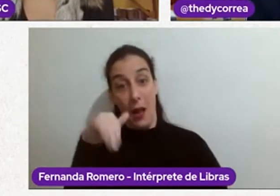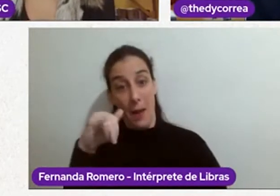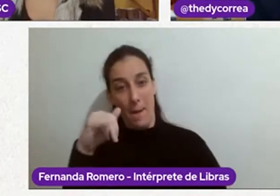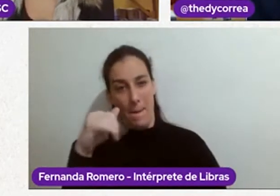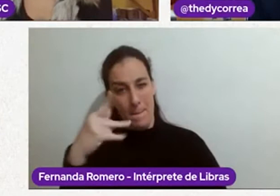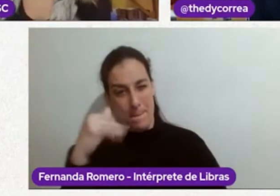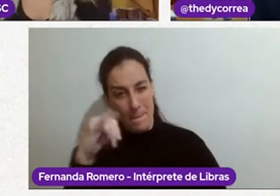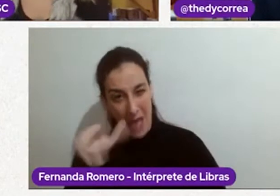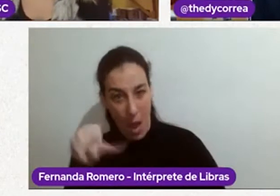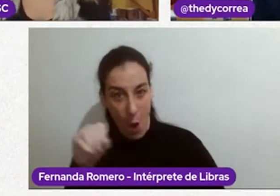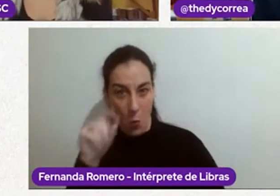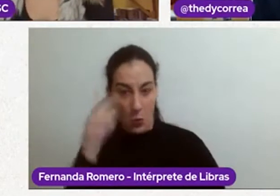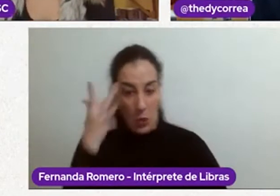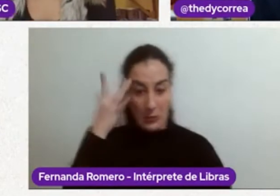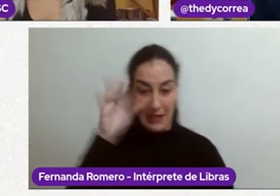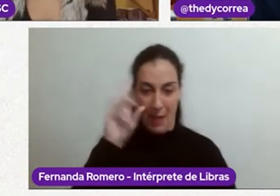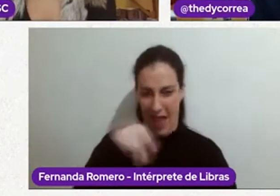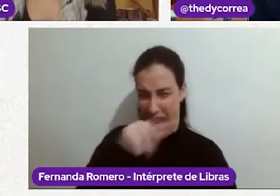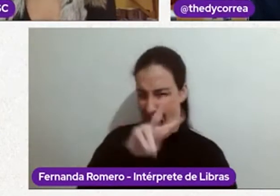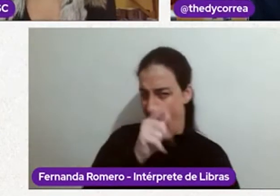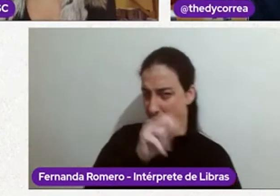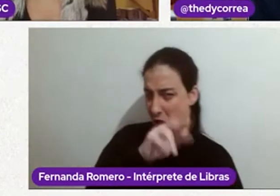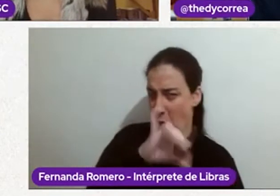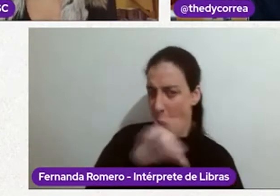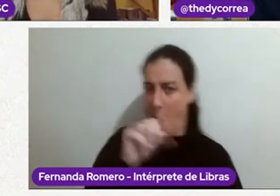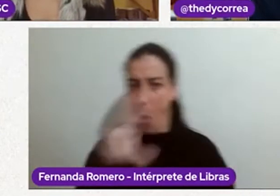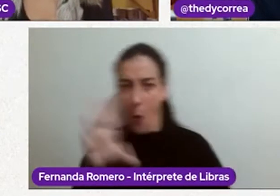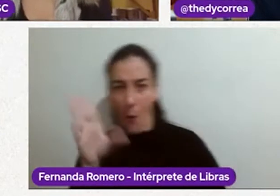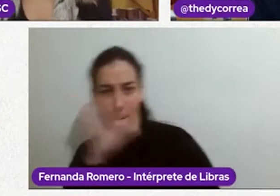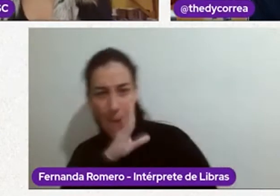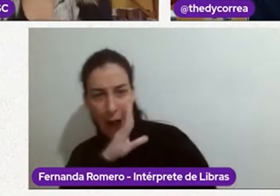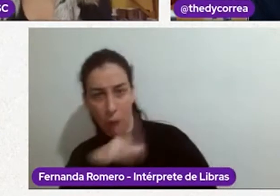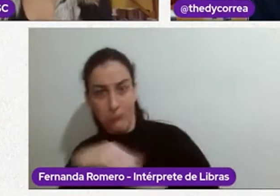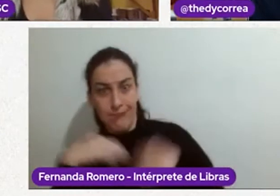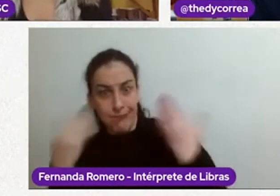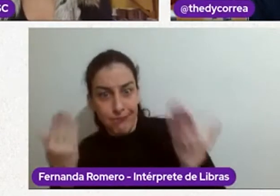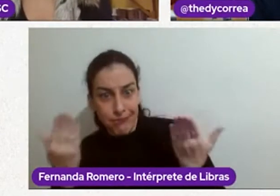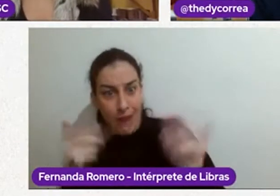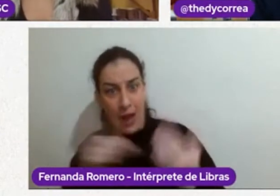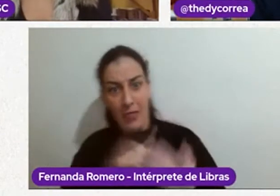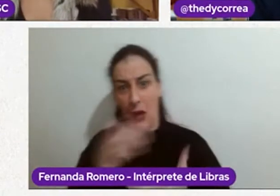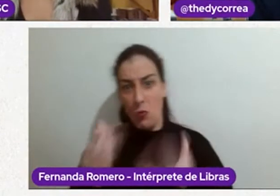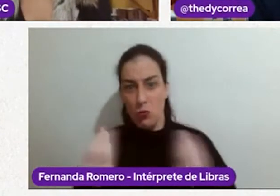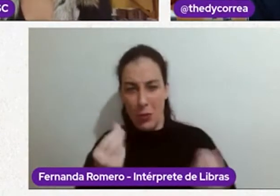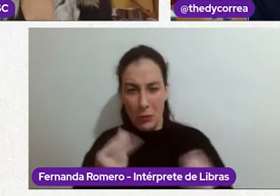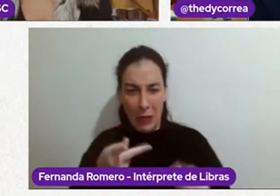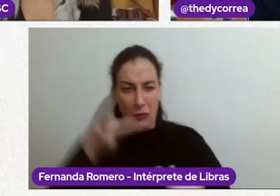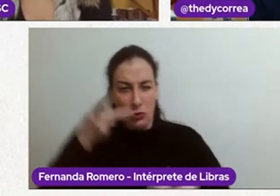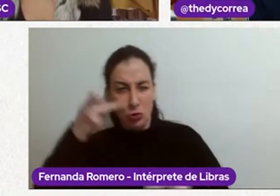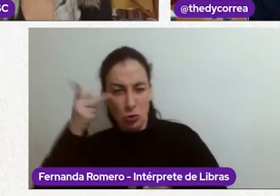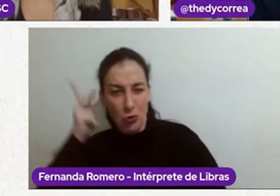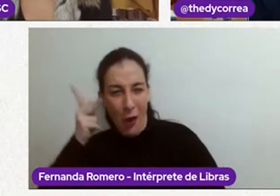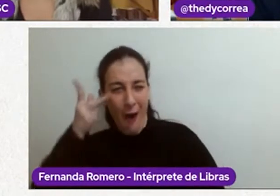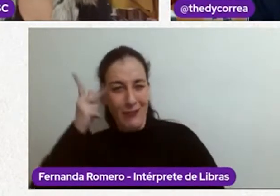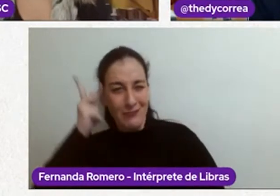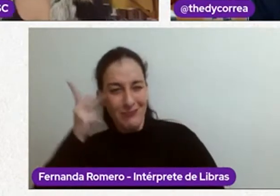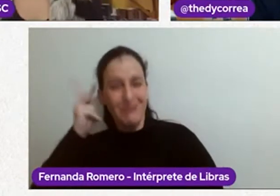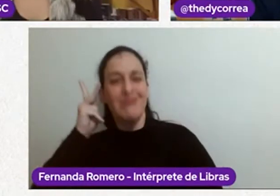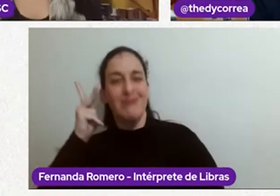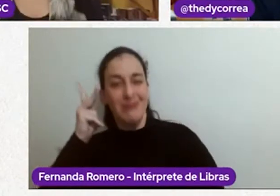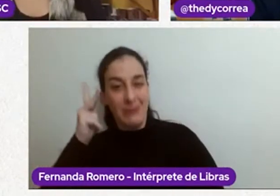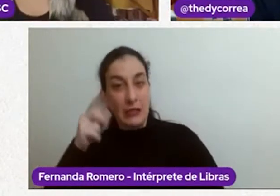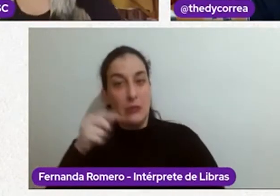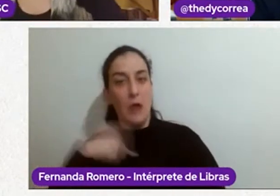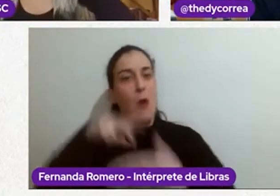herói ou bandido, e ela é a mesma coisa, né? Também. Então, tanta lenda, tanta... Exatamente. Então, eu li